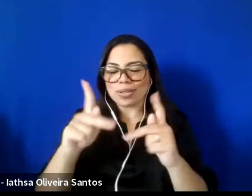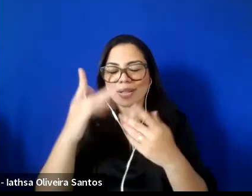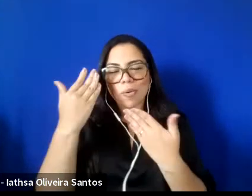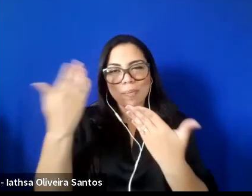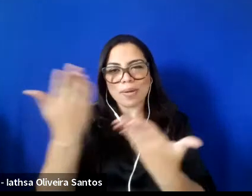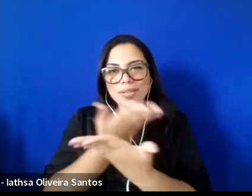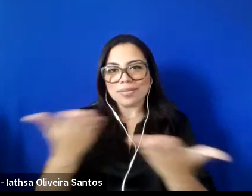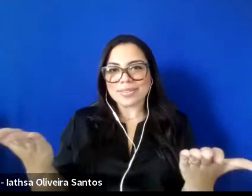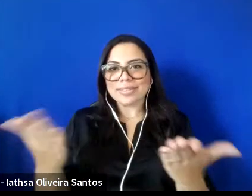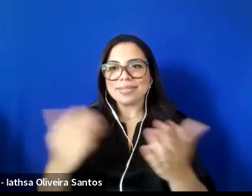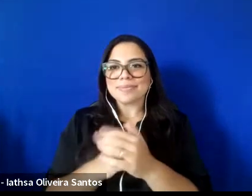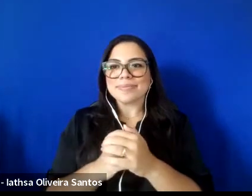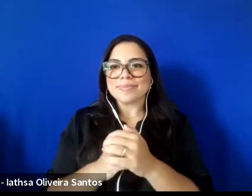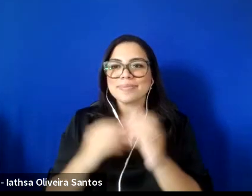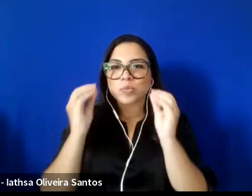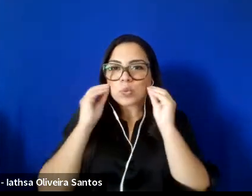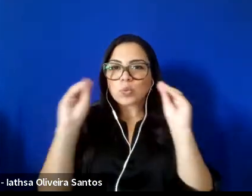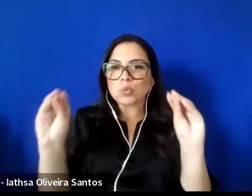todos.